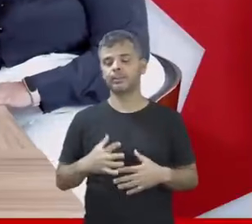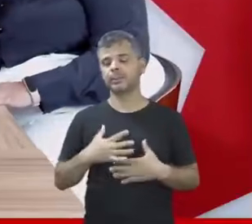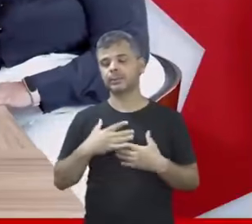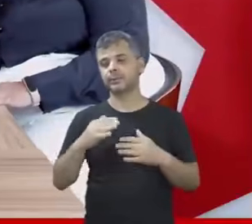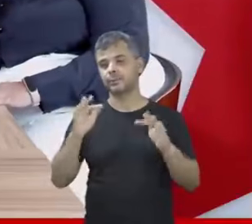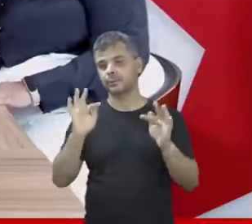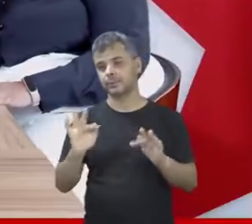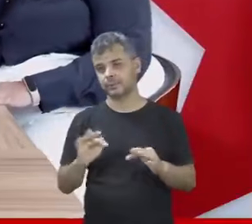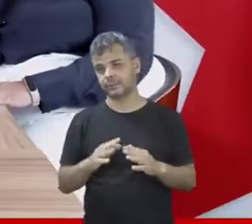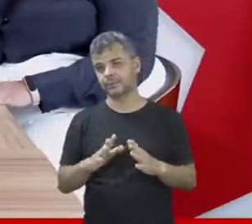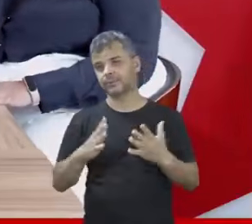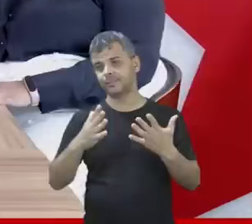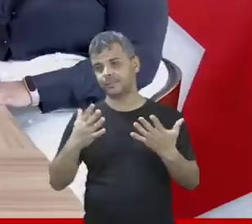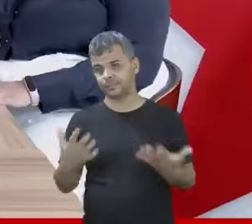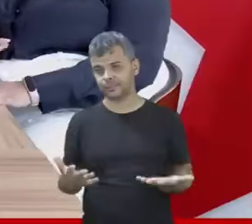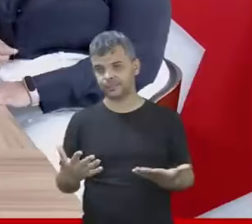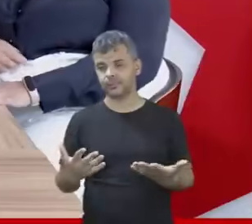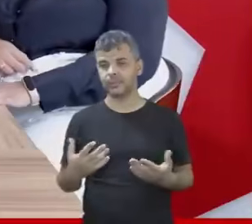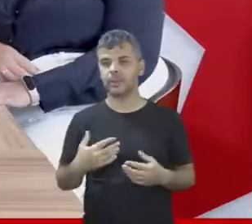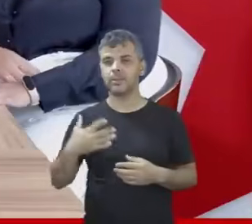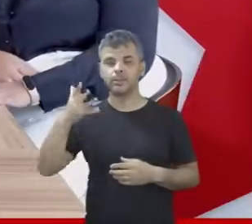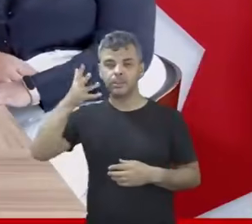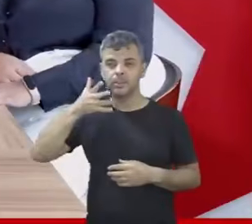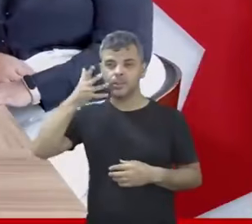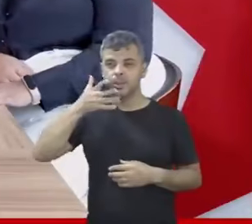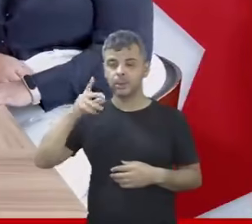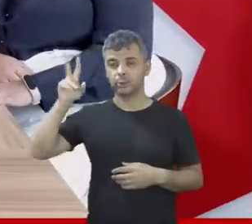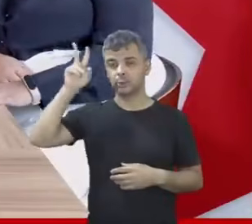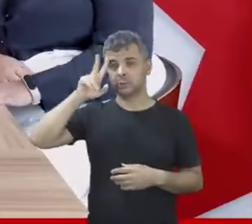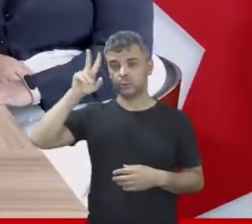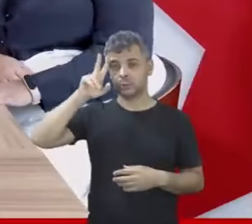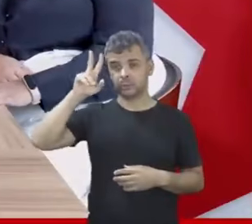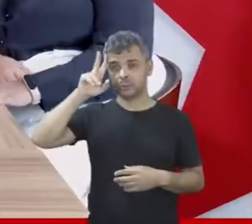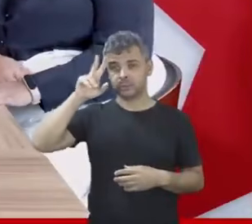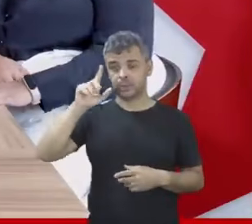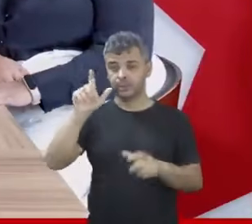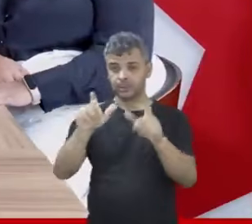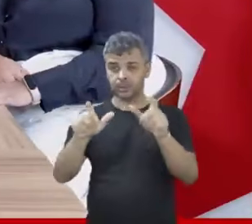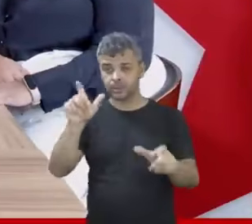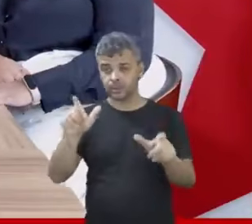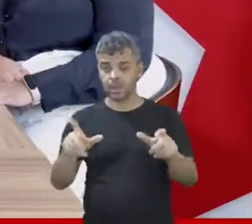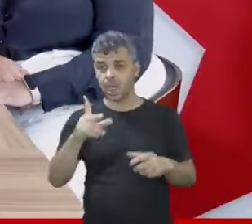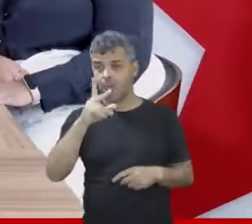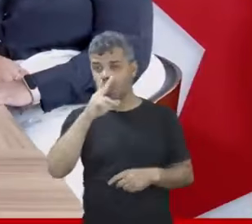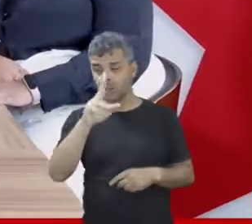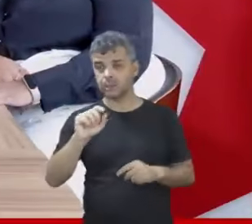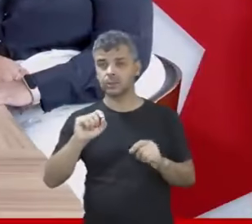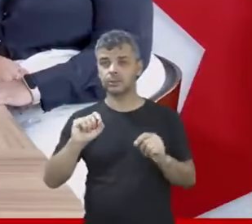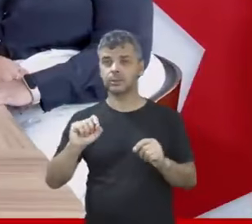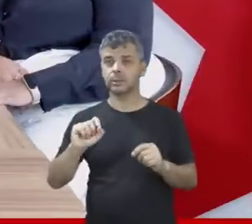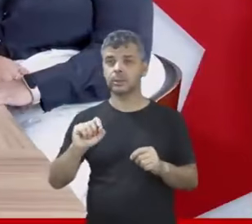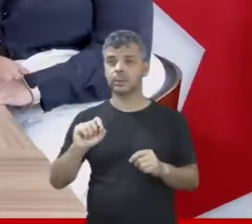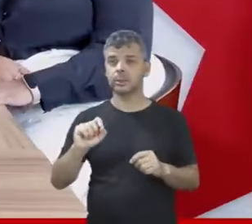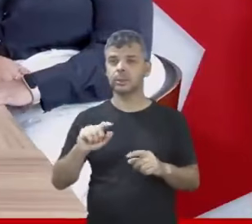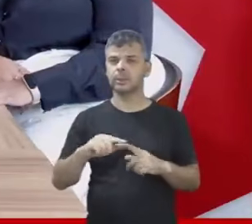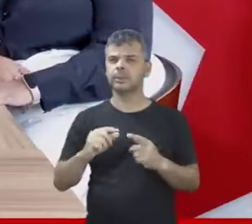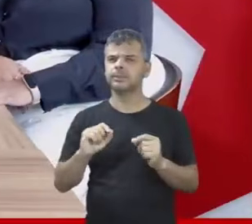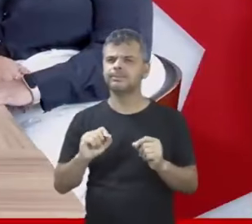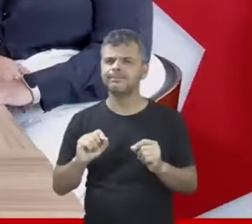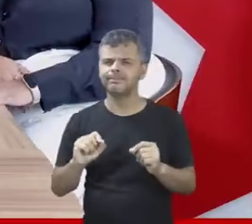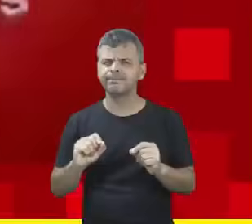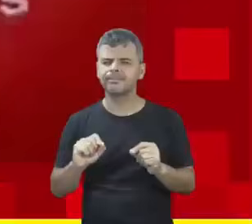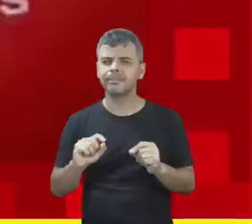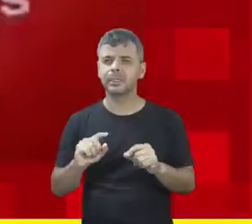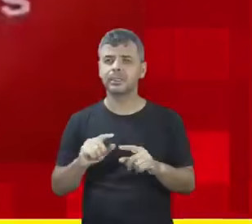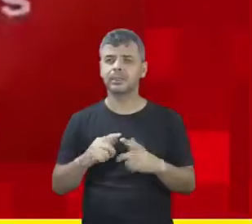Surpreendente. Então, eu vou falar um pouco aqui uma história para vocês. Eu acho que eu sou uma pessoa um pouco, né,